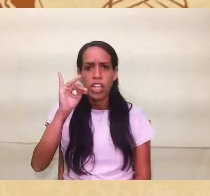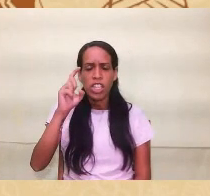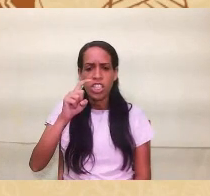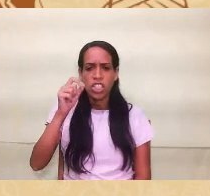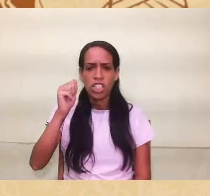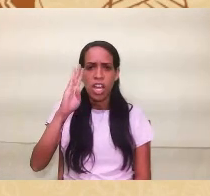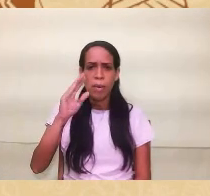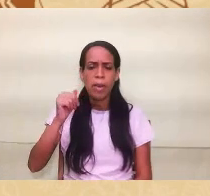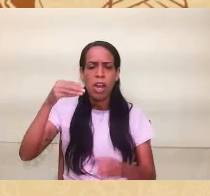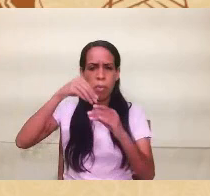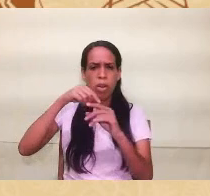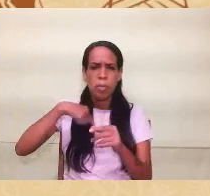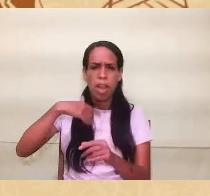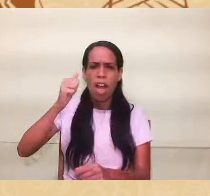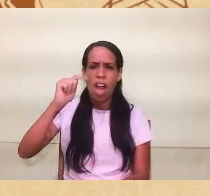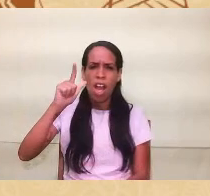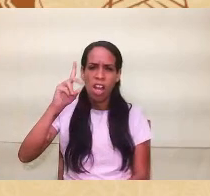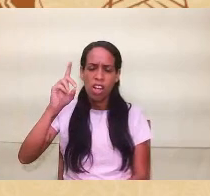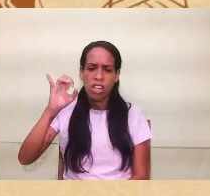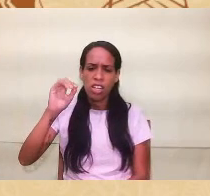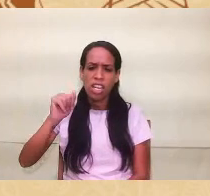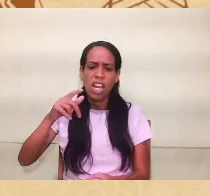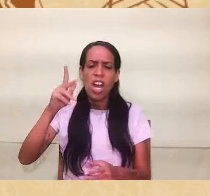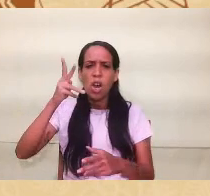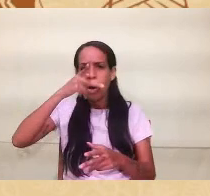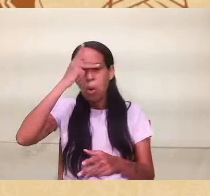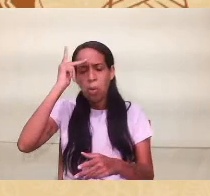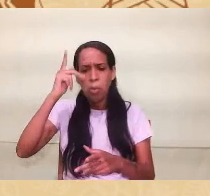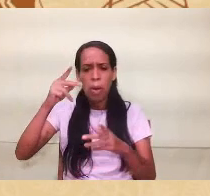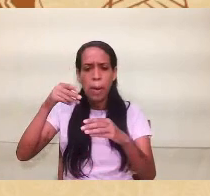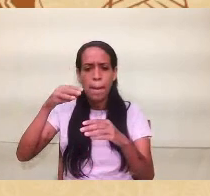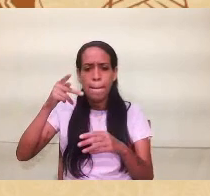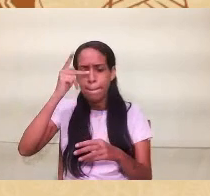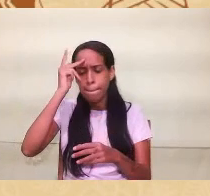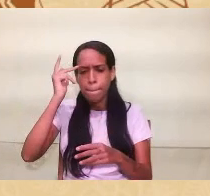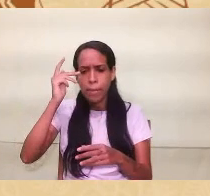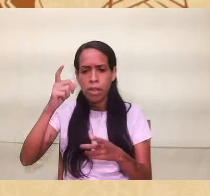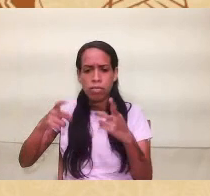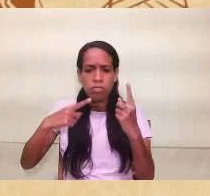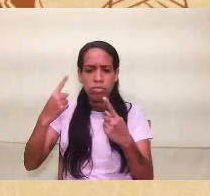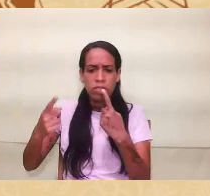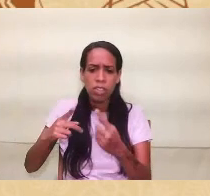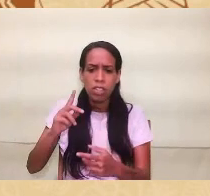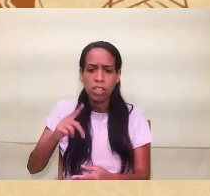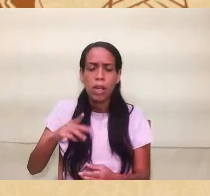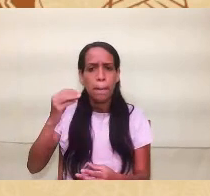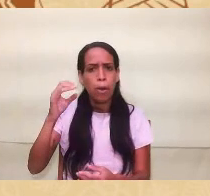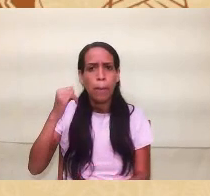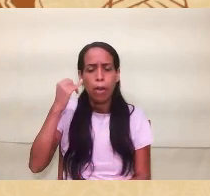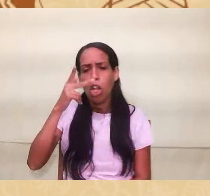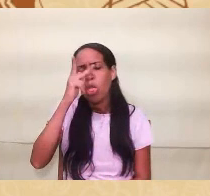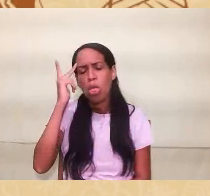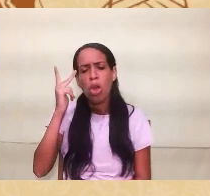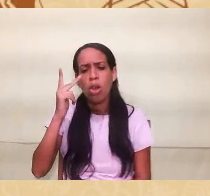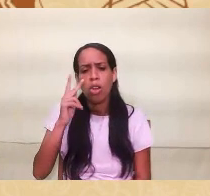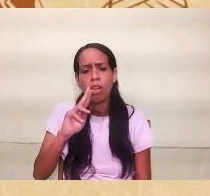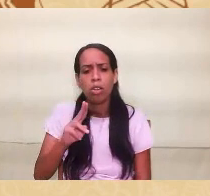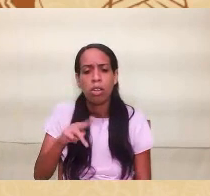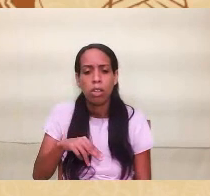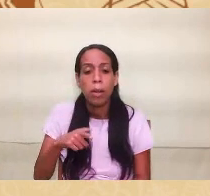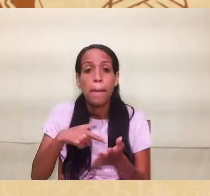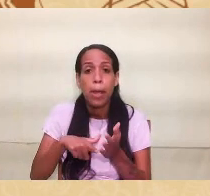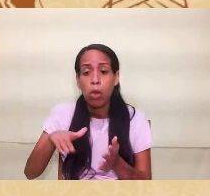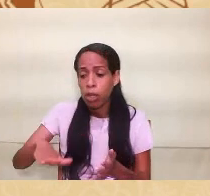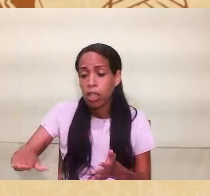aldeia, as Cunhã, as Auás, as Cunhatãs, as Curumins, mas uma outra coisa importante. Quando se pergunta para uma criança o que ela vai ser